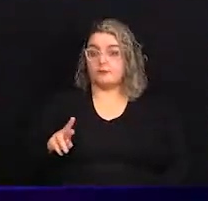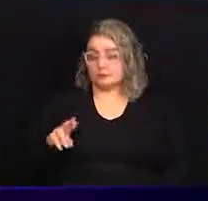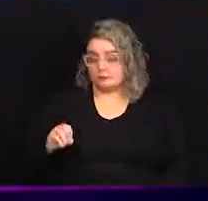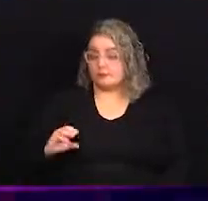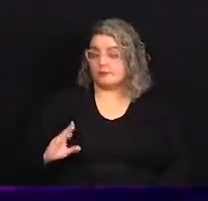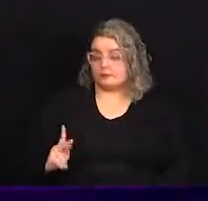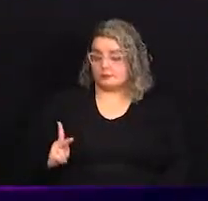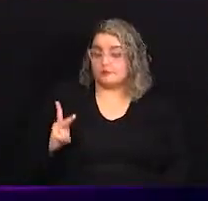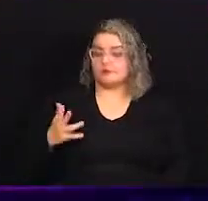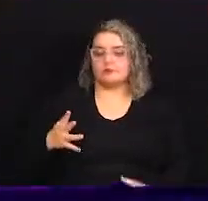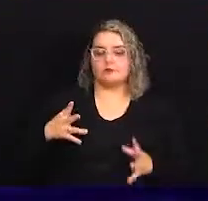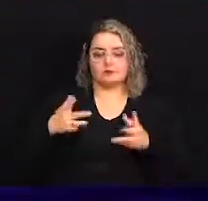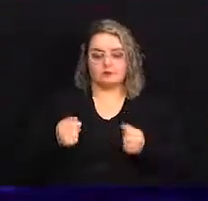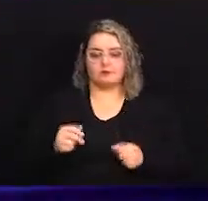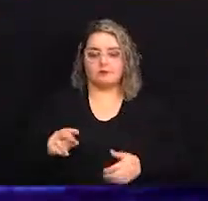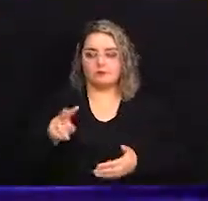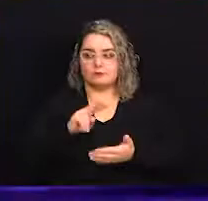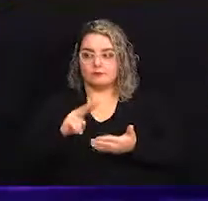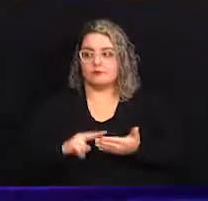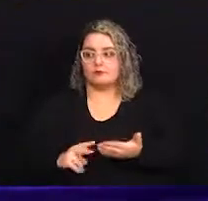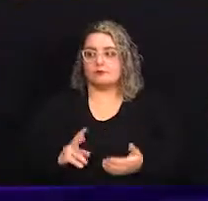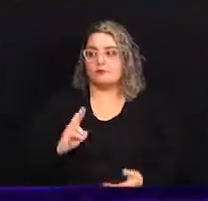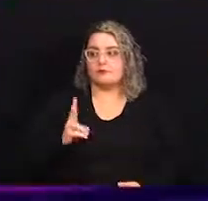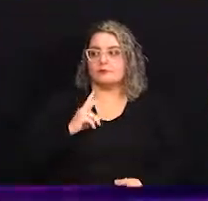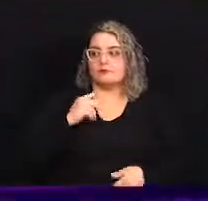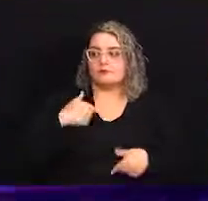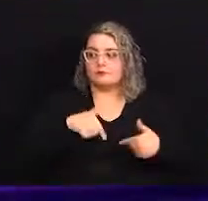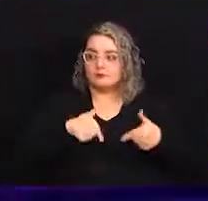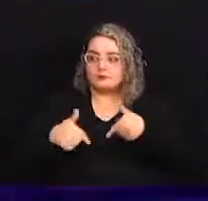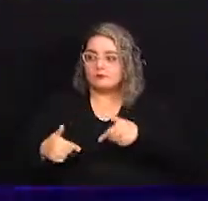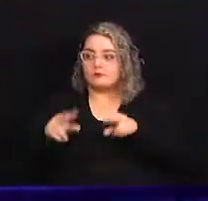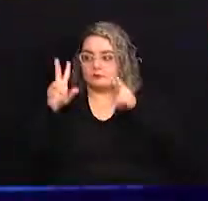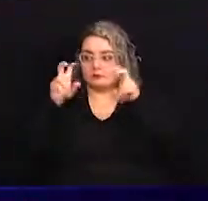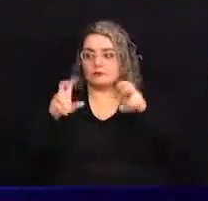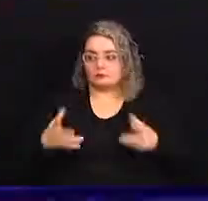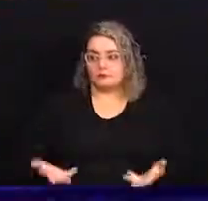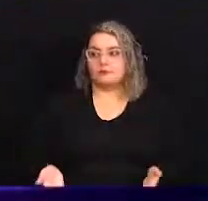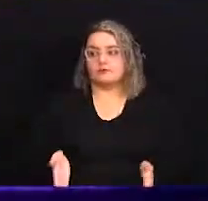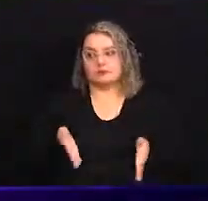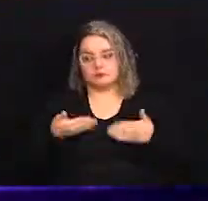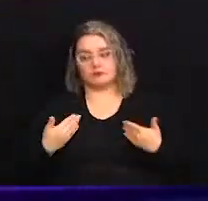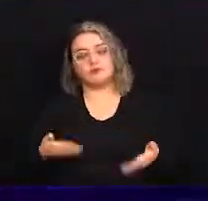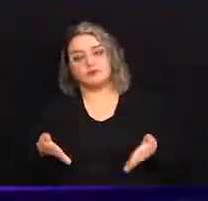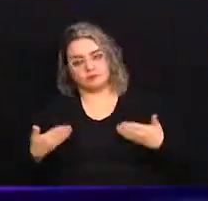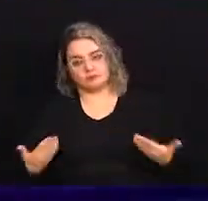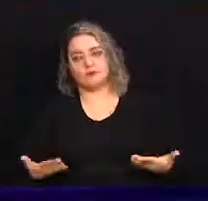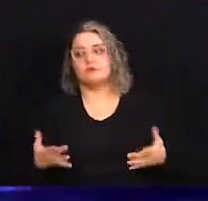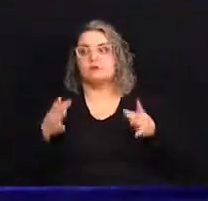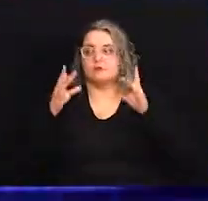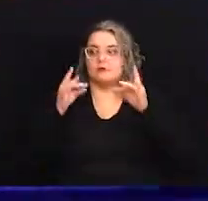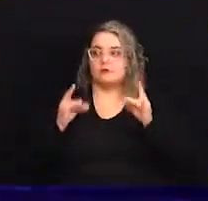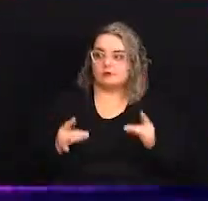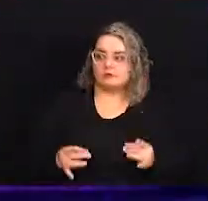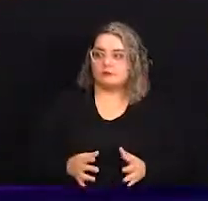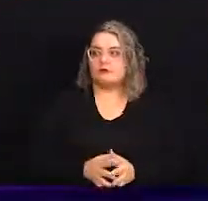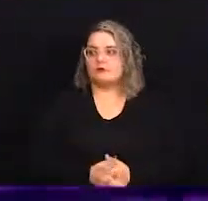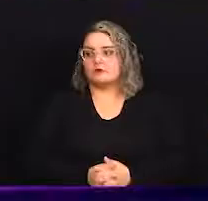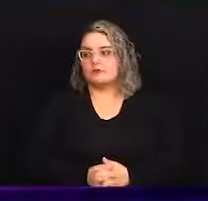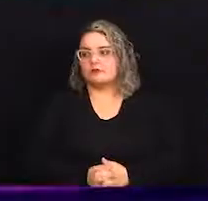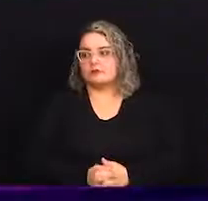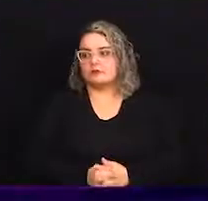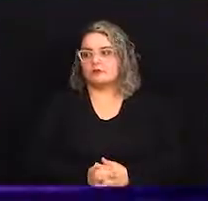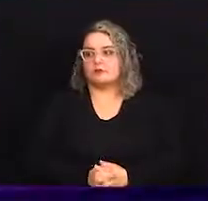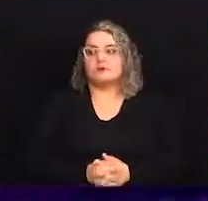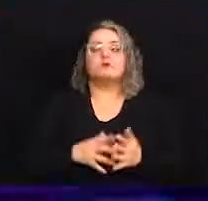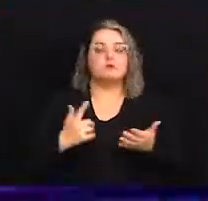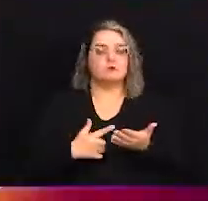todos, assim. Todo mundo que lê as coisas que eu escrevo diz que eu sempre trabalho todos esses temas com muita leveza e delicadeza. E o